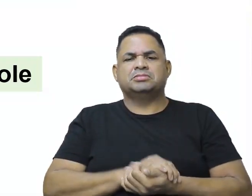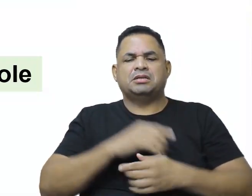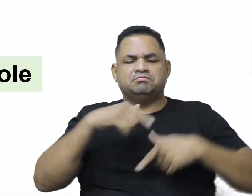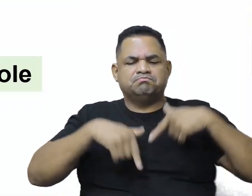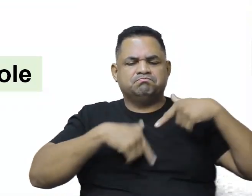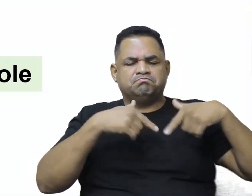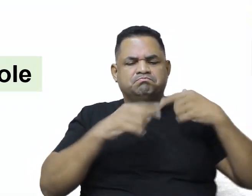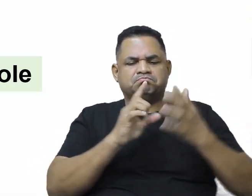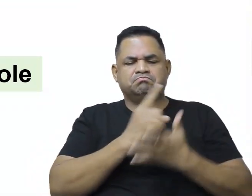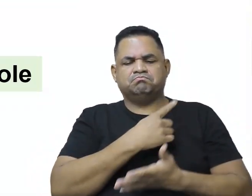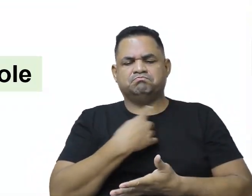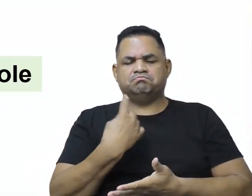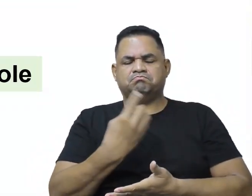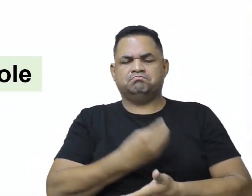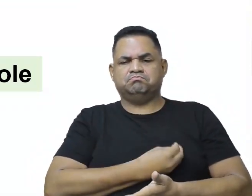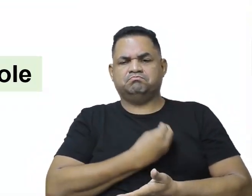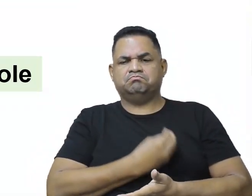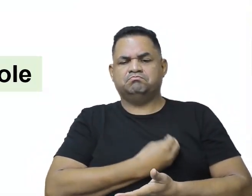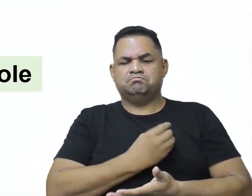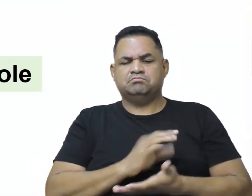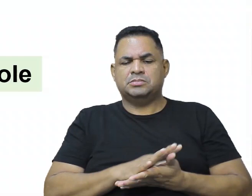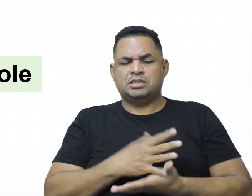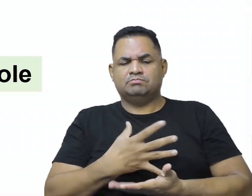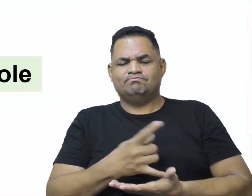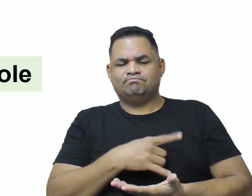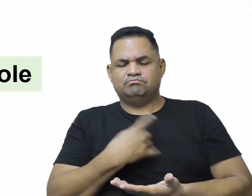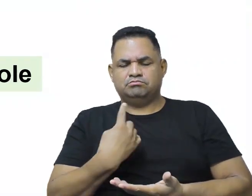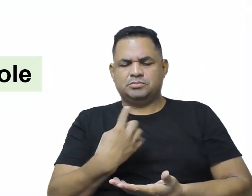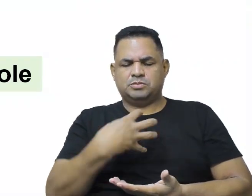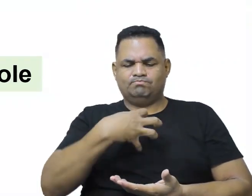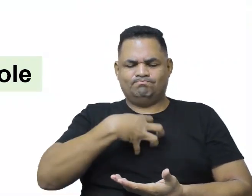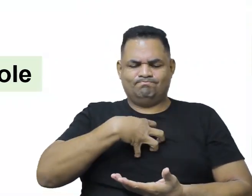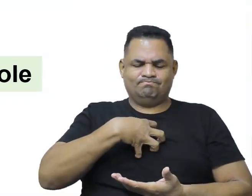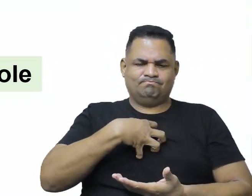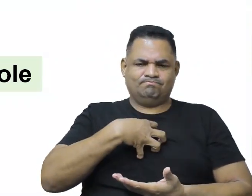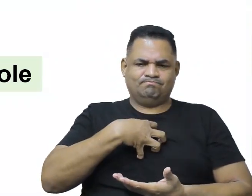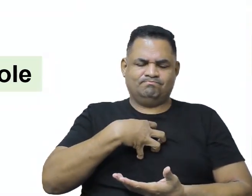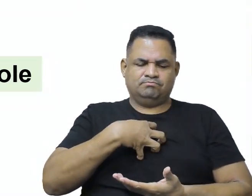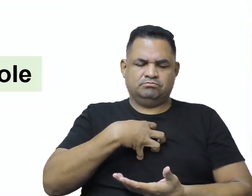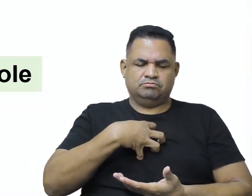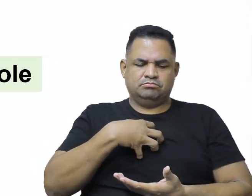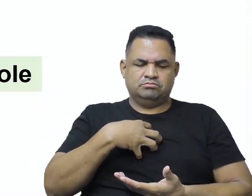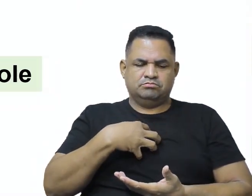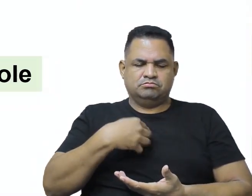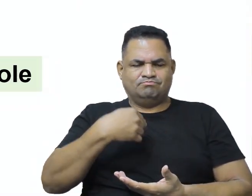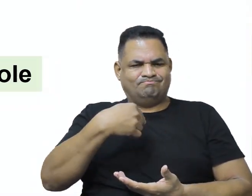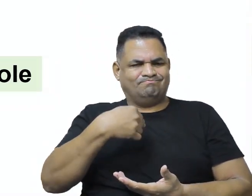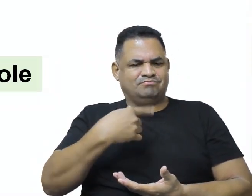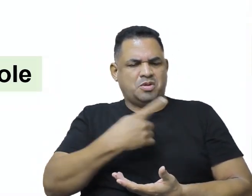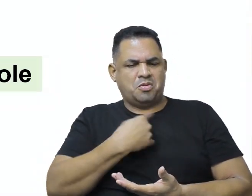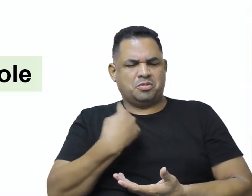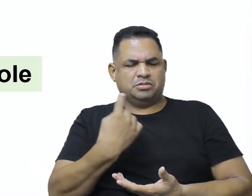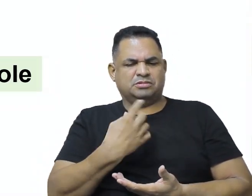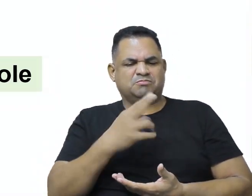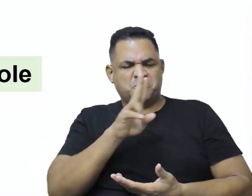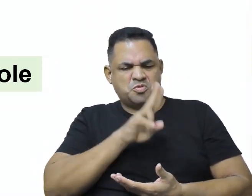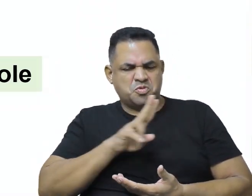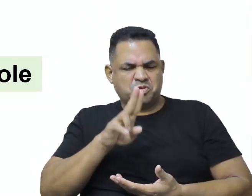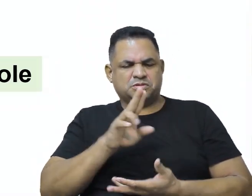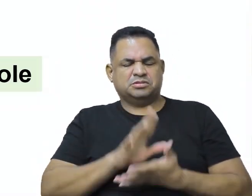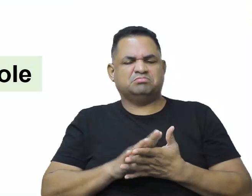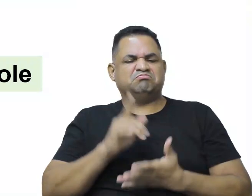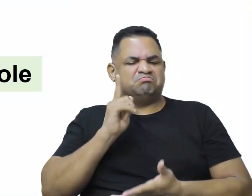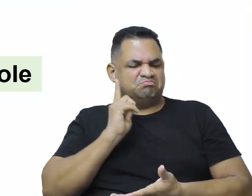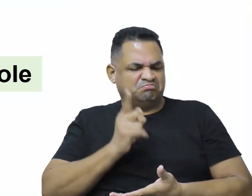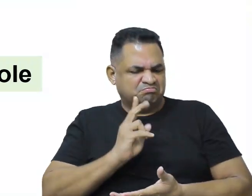reproduzido para as nossas vidas né para os nossos sentimentos esse ser a gente é Consumista ser